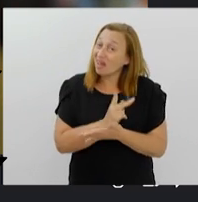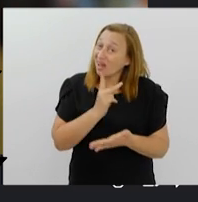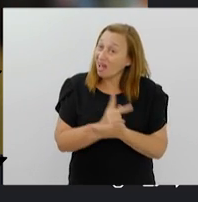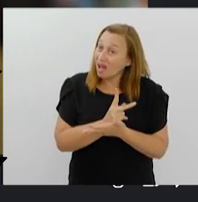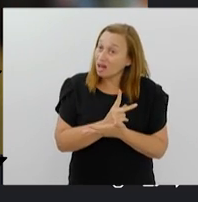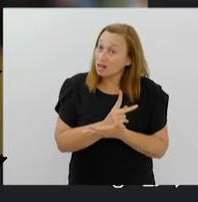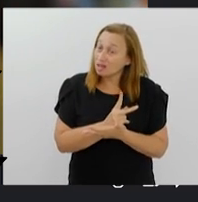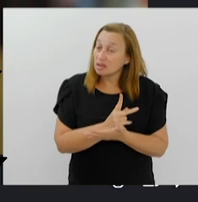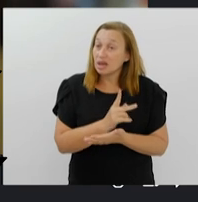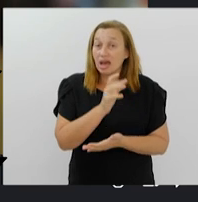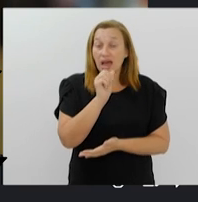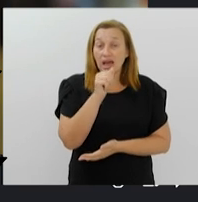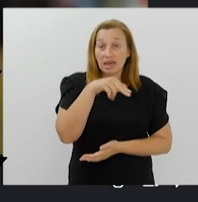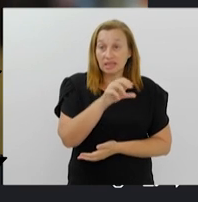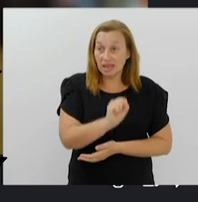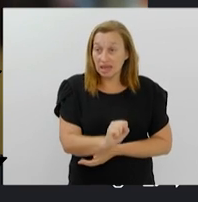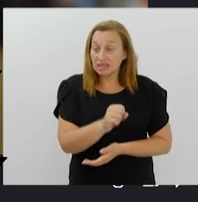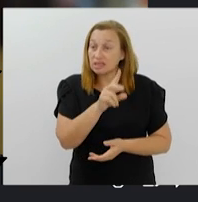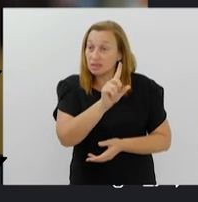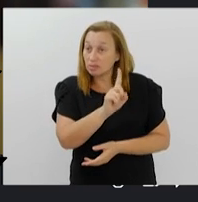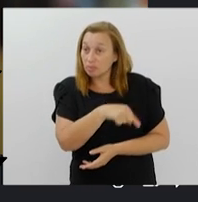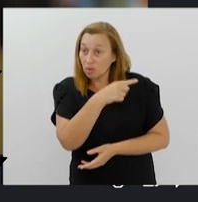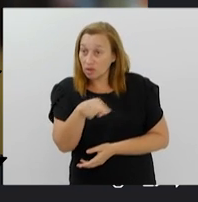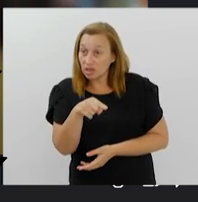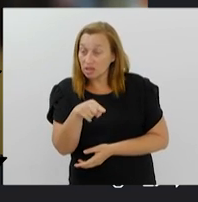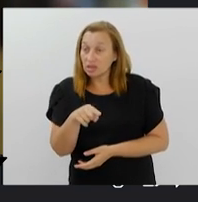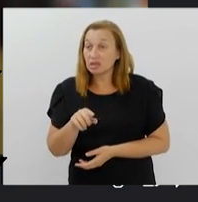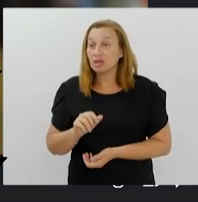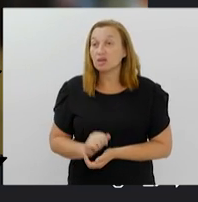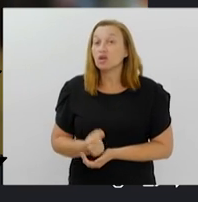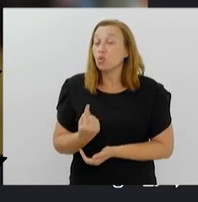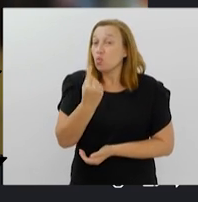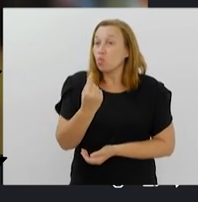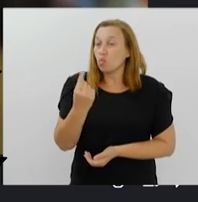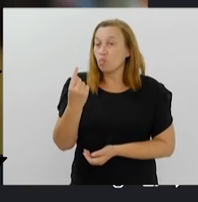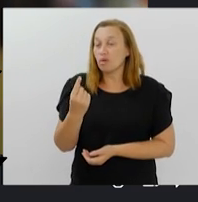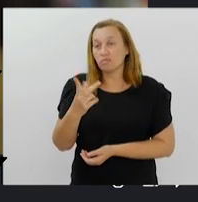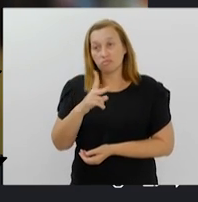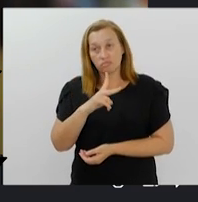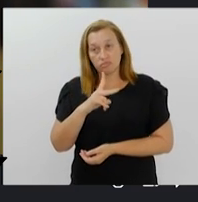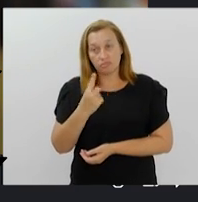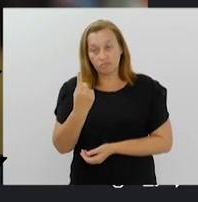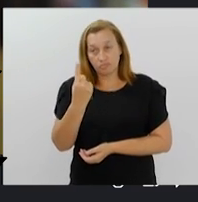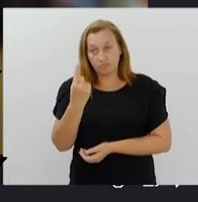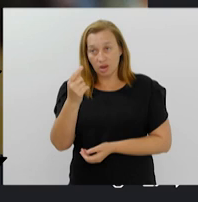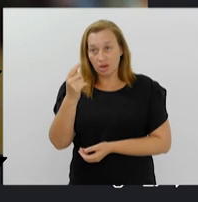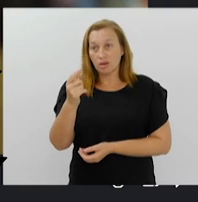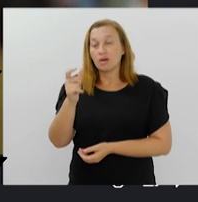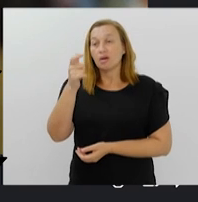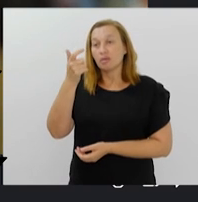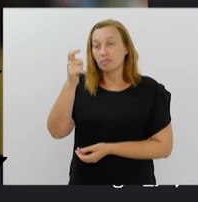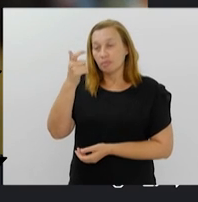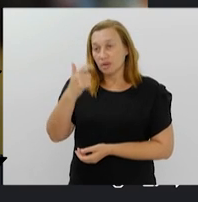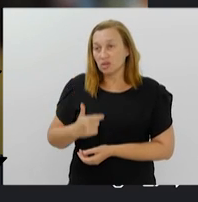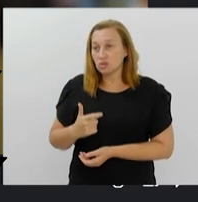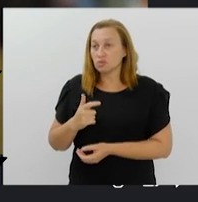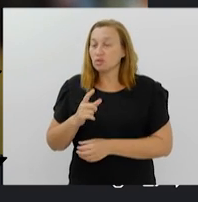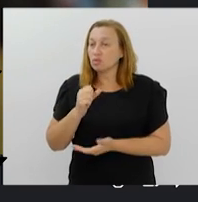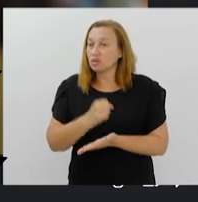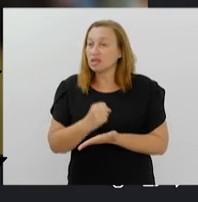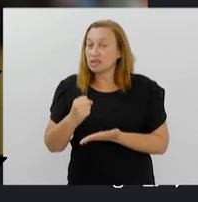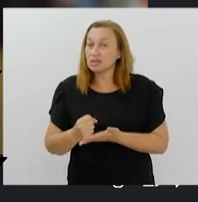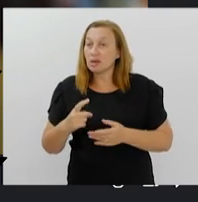entre o que a ins proíbe que é a seleção do risco de uma pessoa individualmente no momento da contratação eh